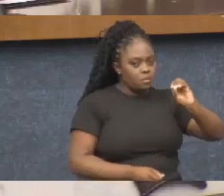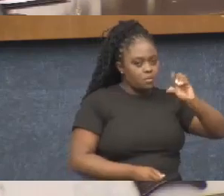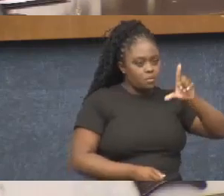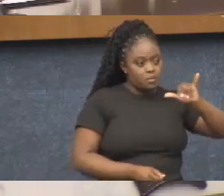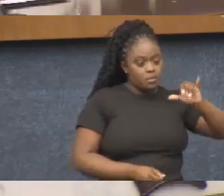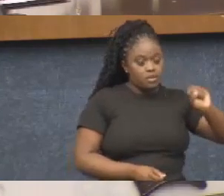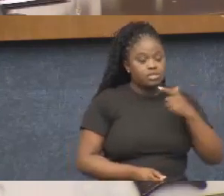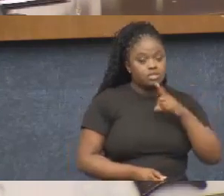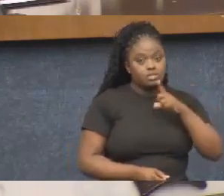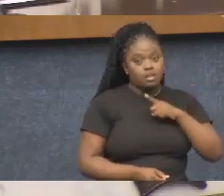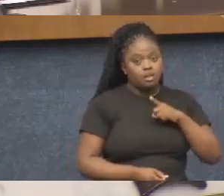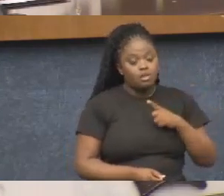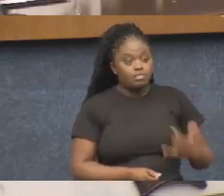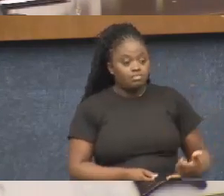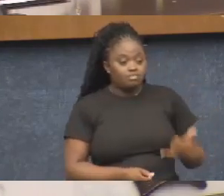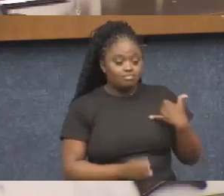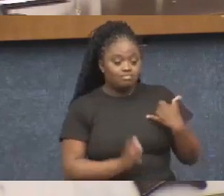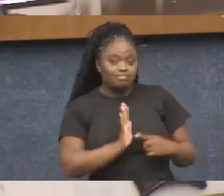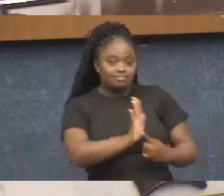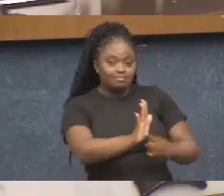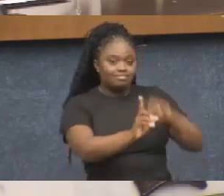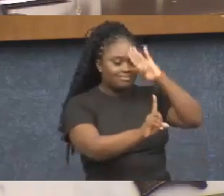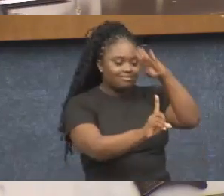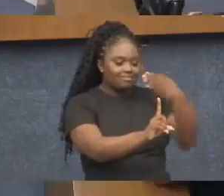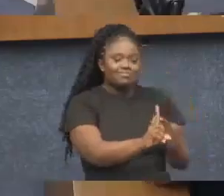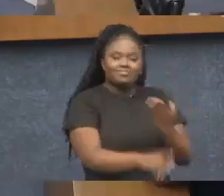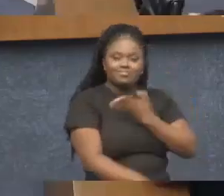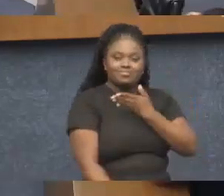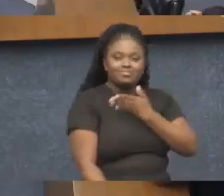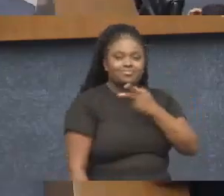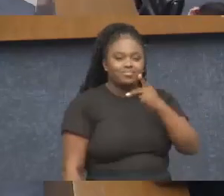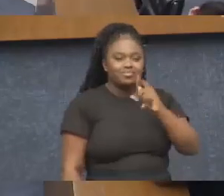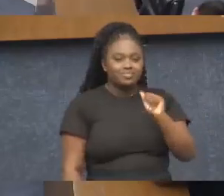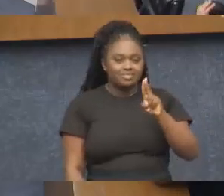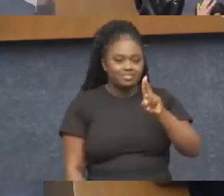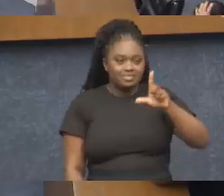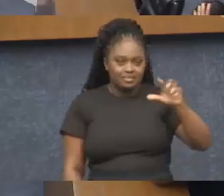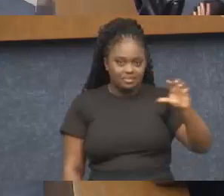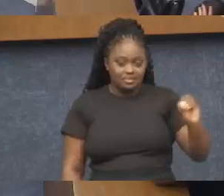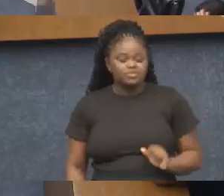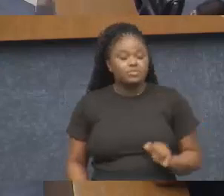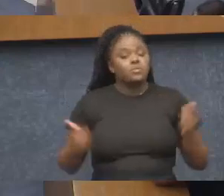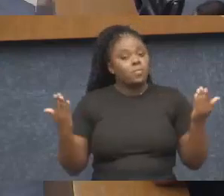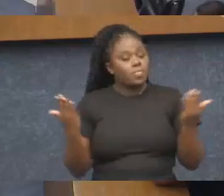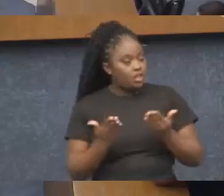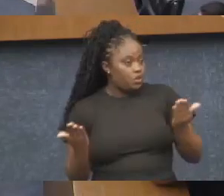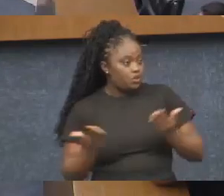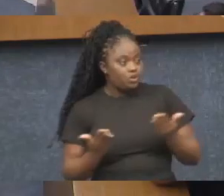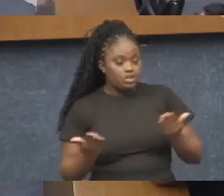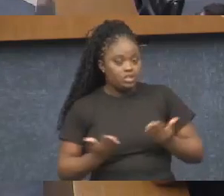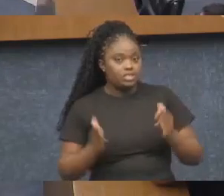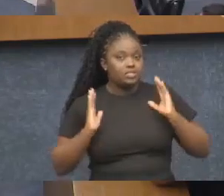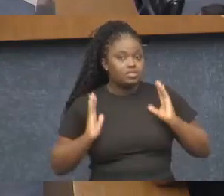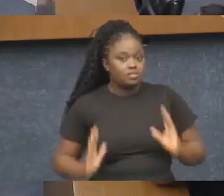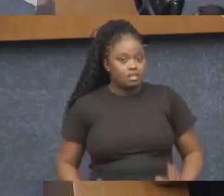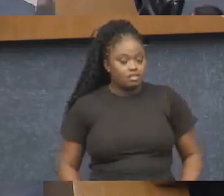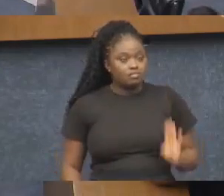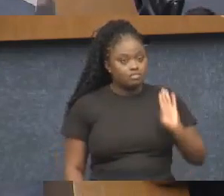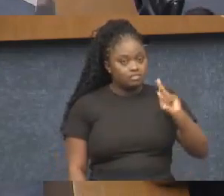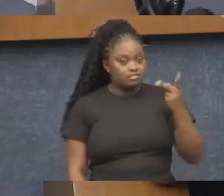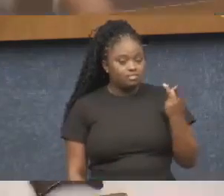de ter prestado essa singela homenagem aqui para o nosso amigo Paulo. que hoje, Paulo, é